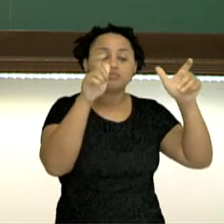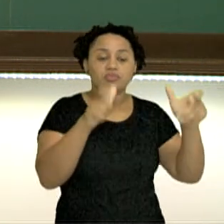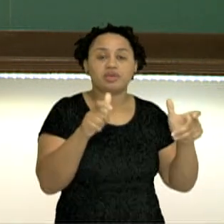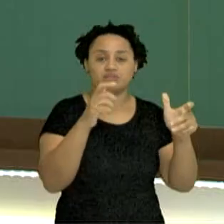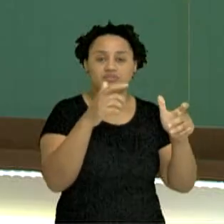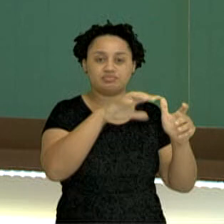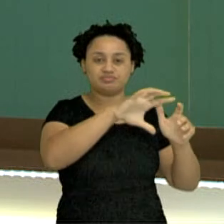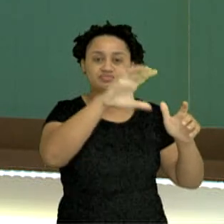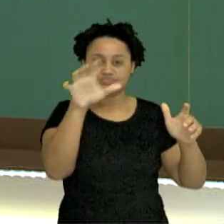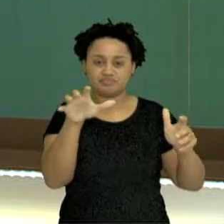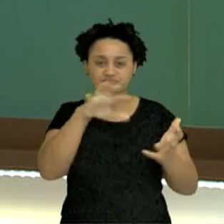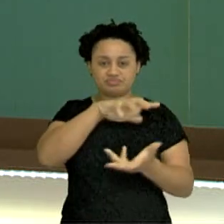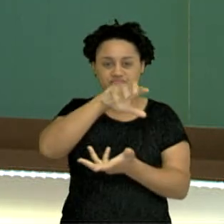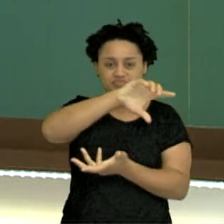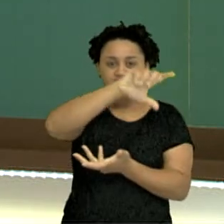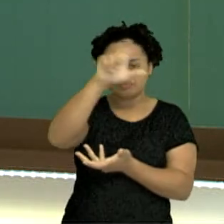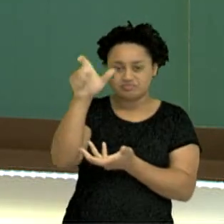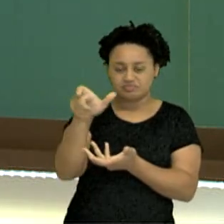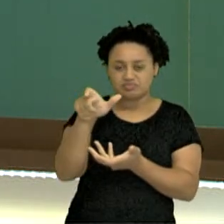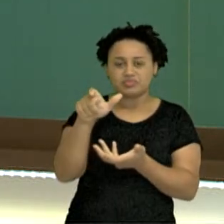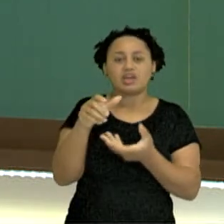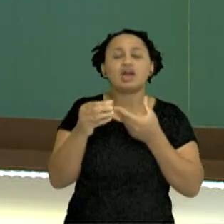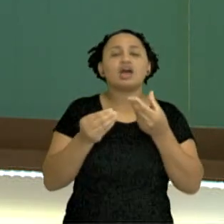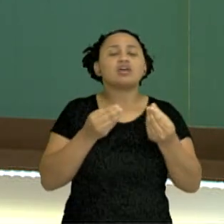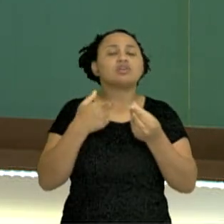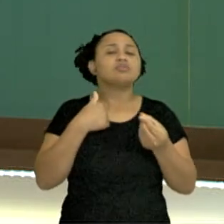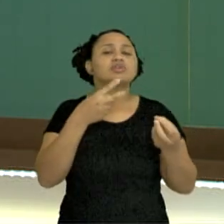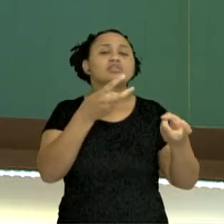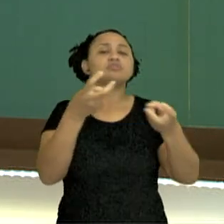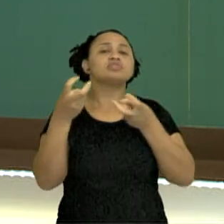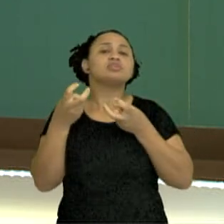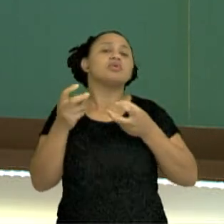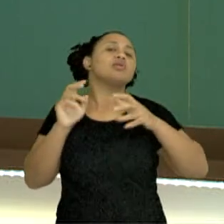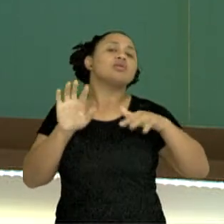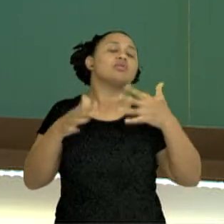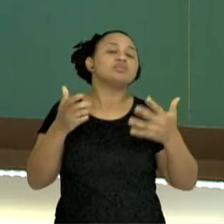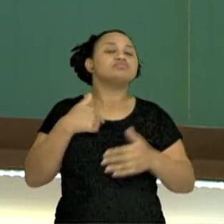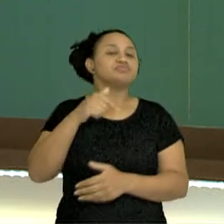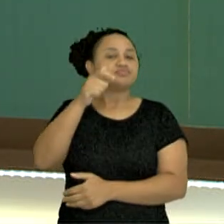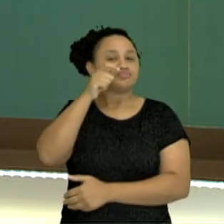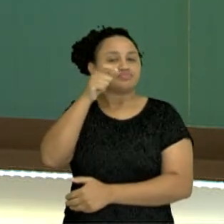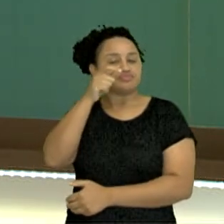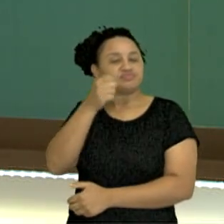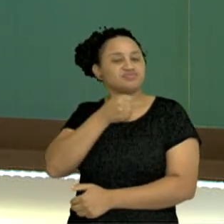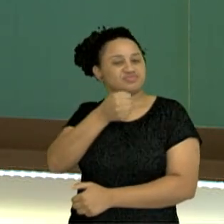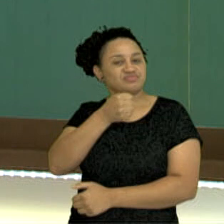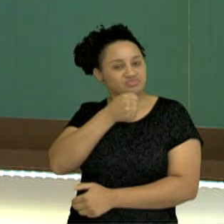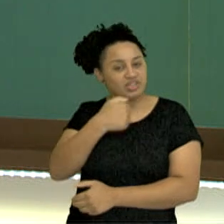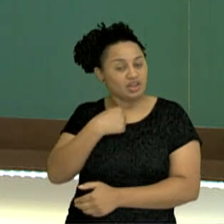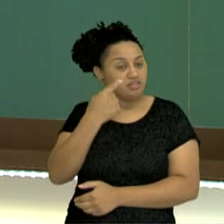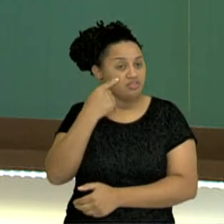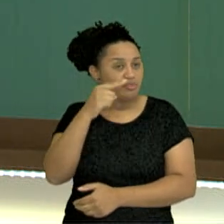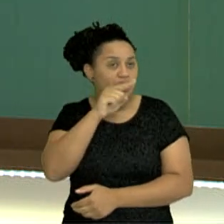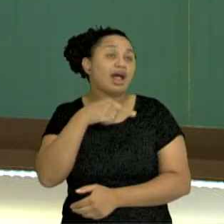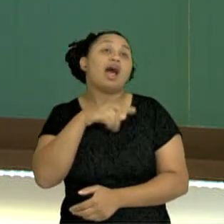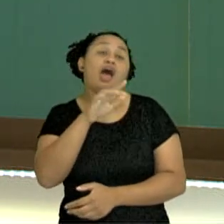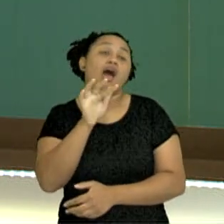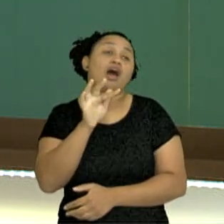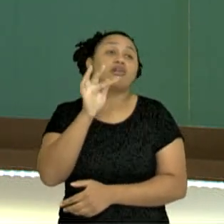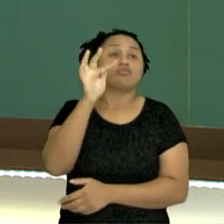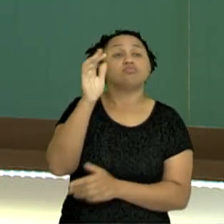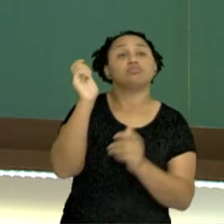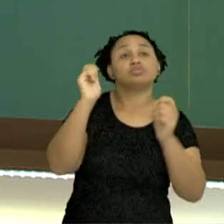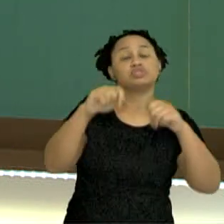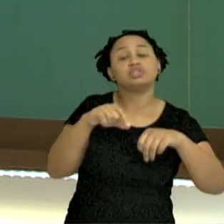atmosfera. E quando que nós percebemos a meteorologia em nosso cotidiano? Quando estamos assistindo a um telejornal e vemos a previsão do tempo, que